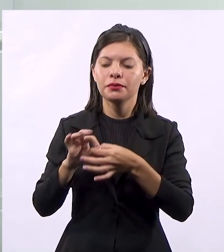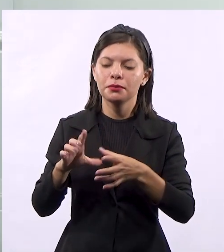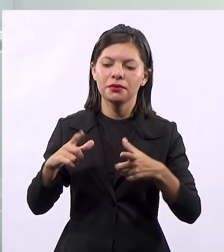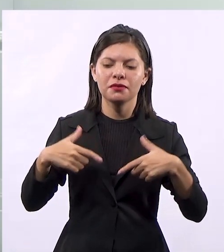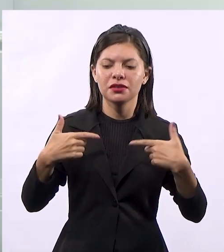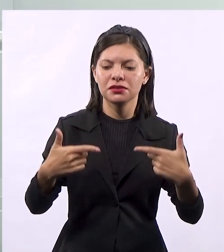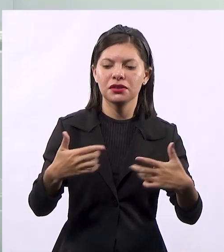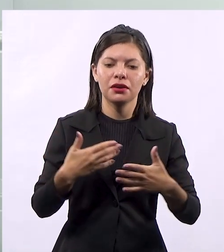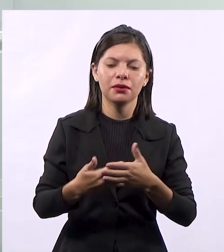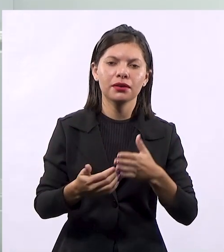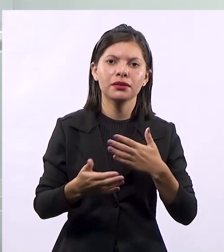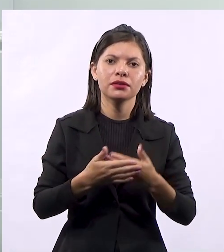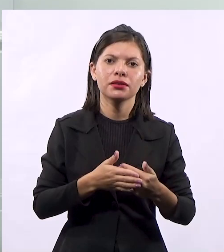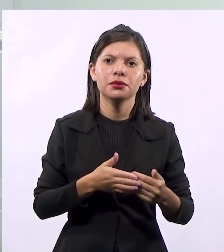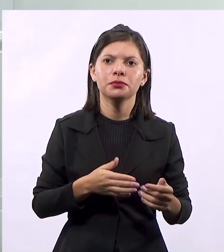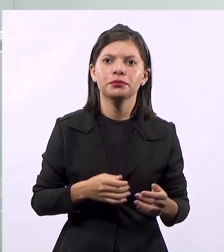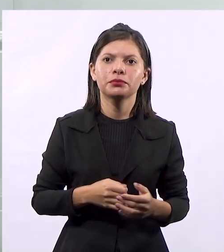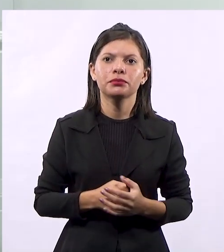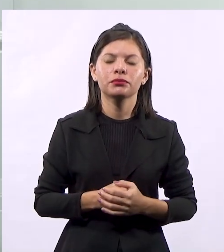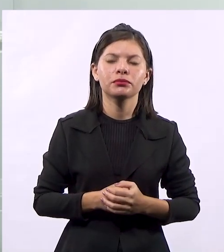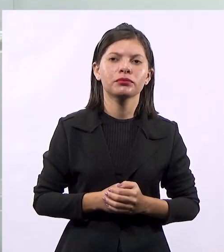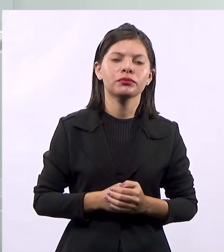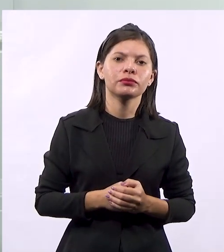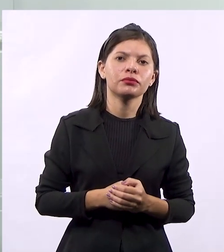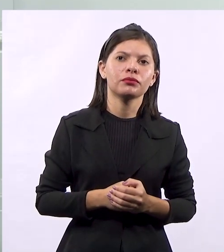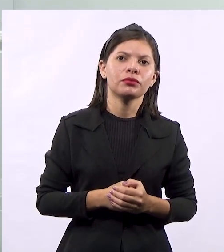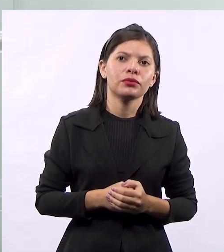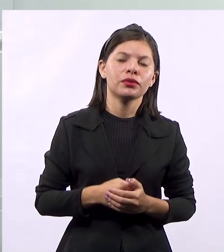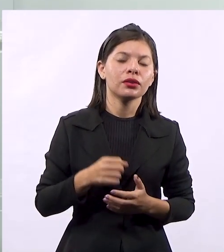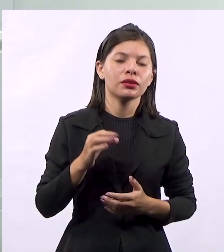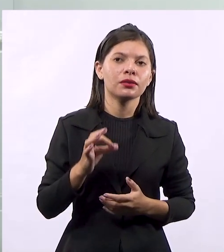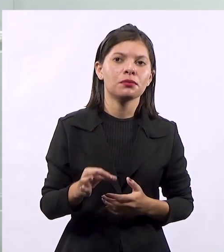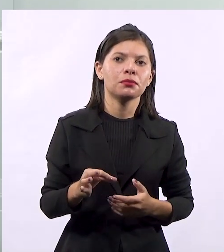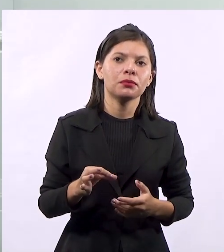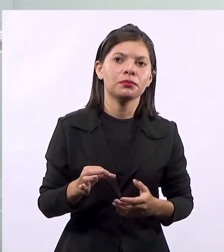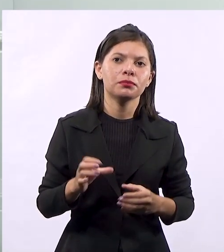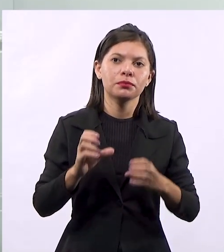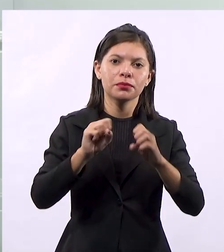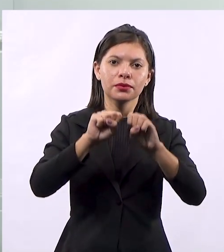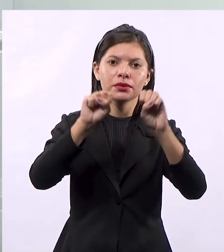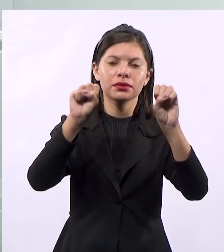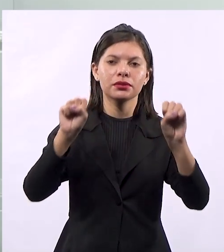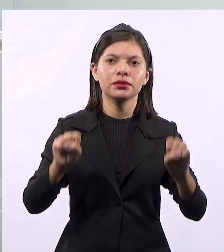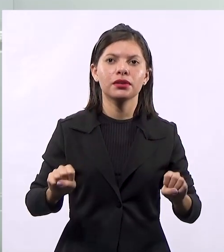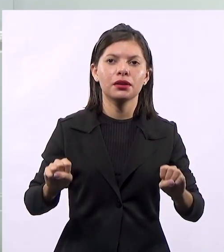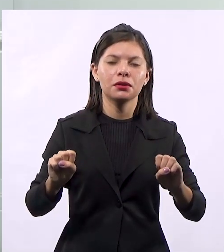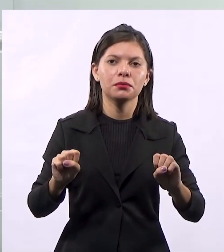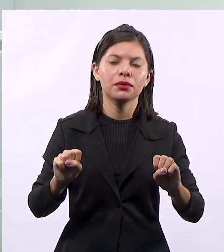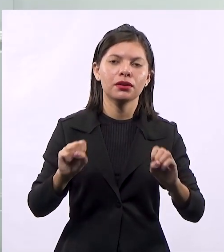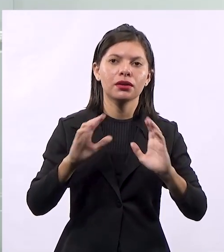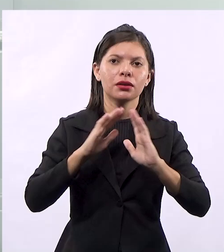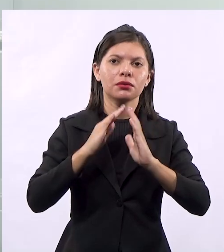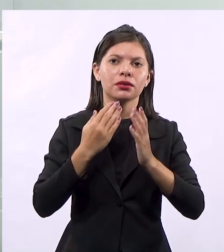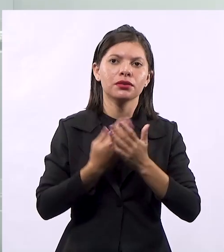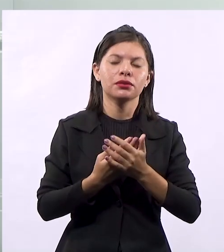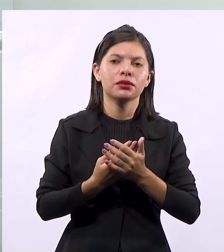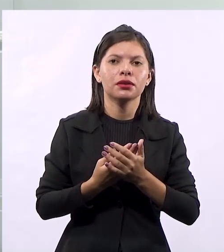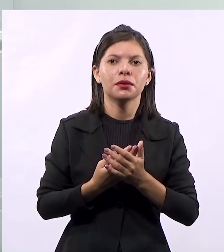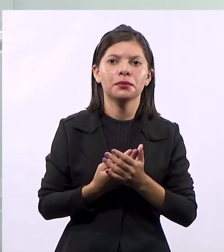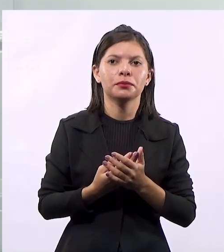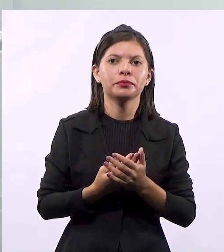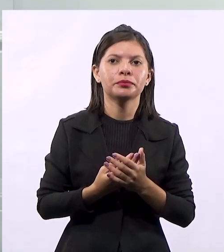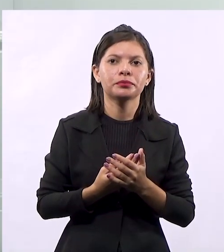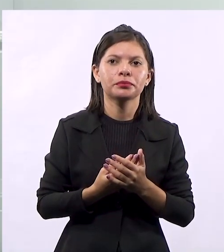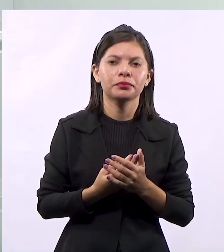concepção pedagógica dela. Ela é livre para traçar os parâmetros e a forma de atuar da sua unidade de ensino ou do